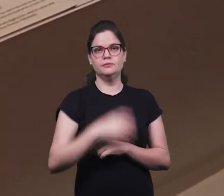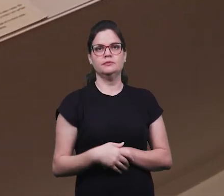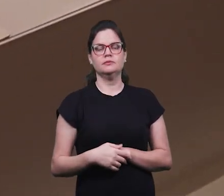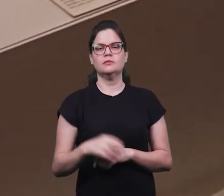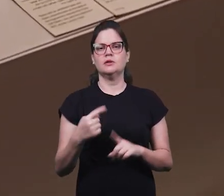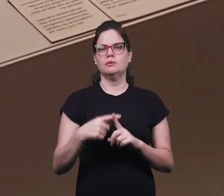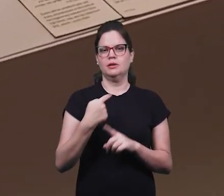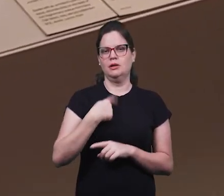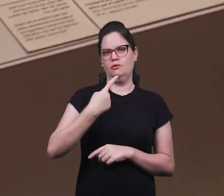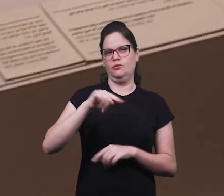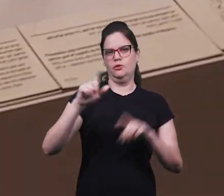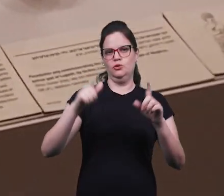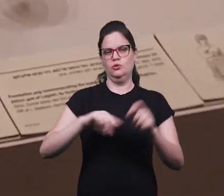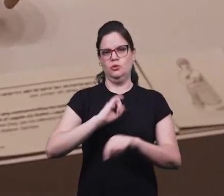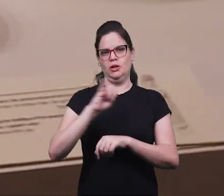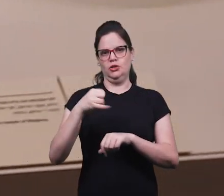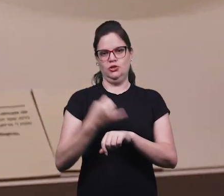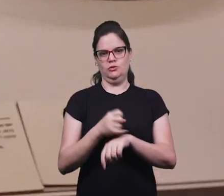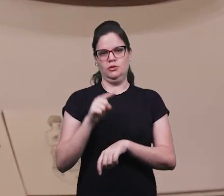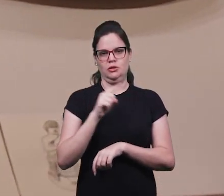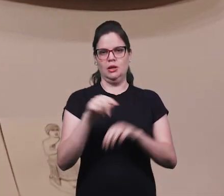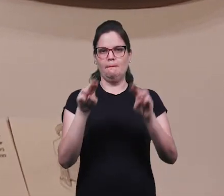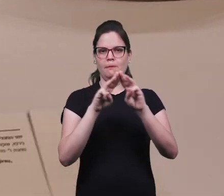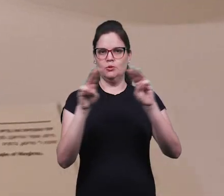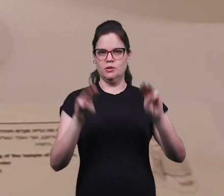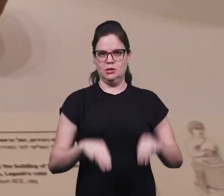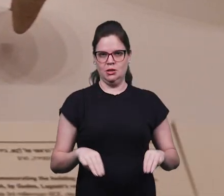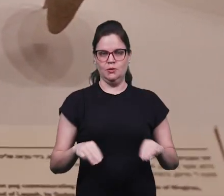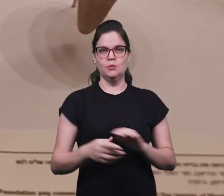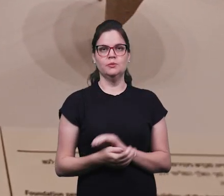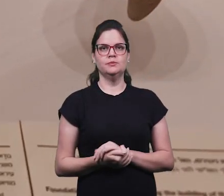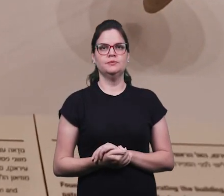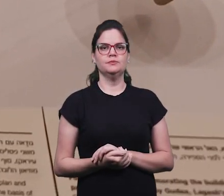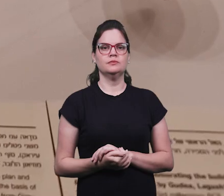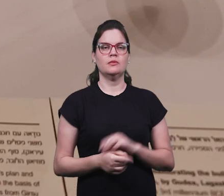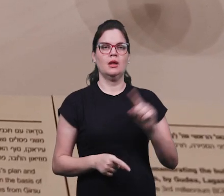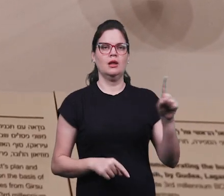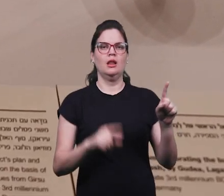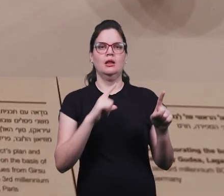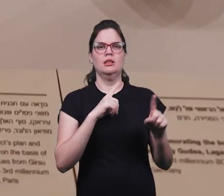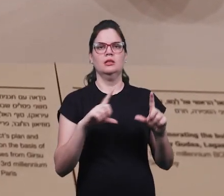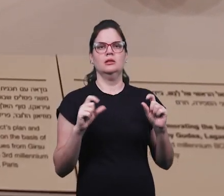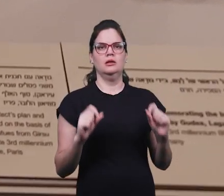de Jerusalém e lá tem esse